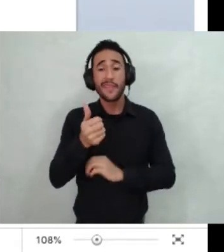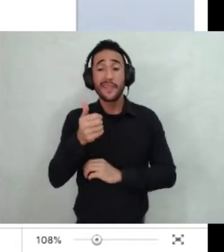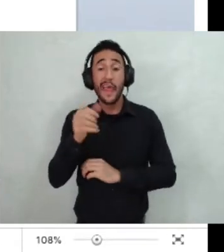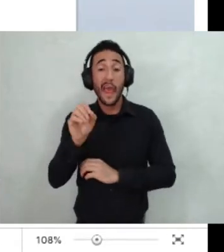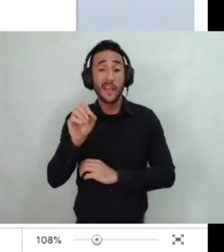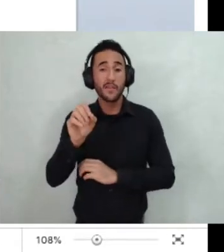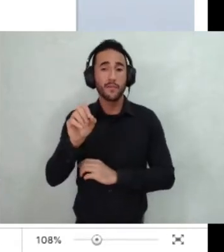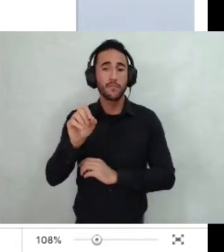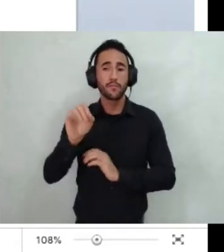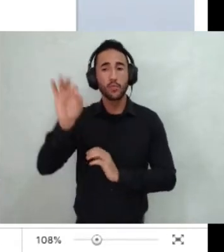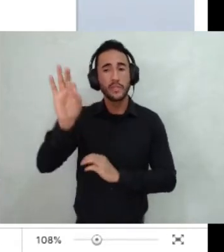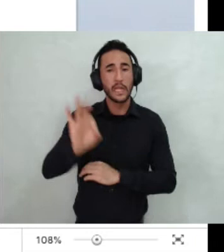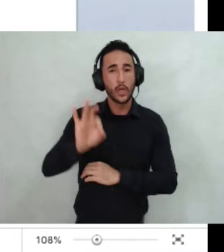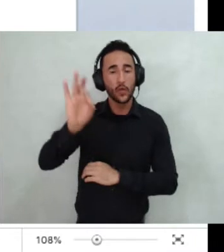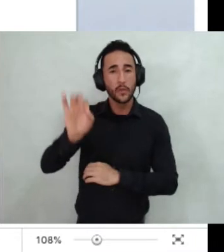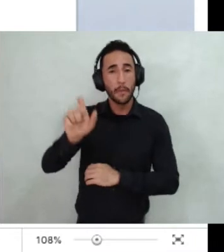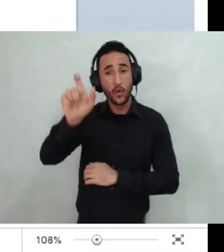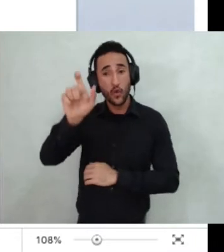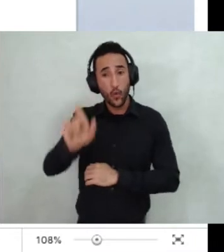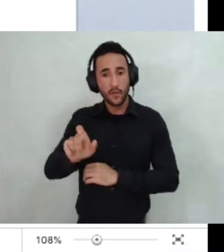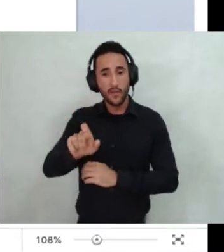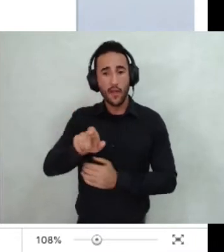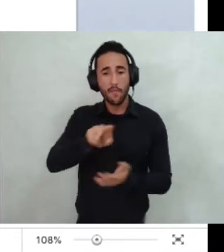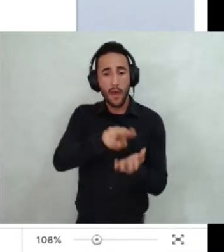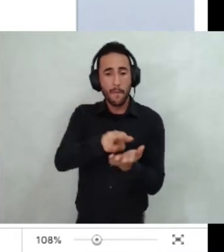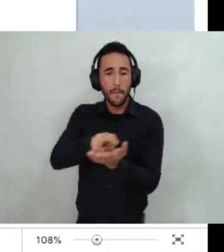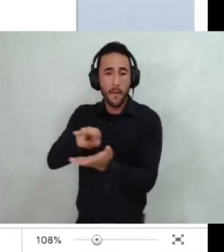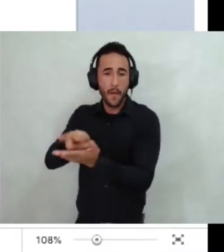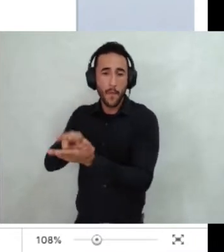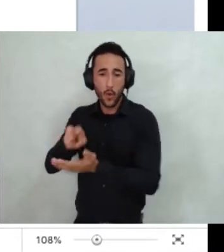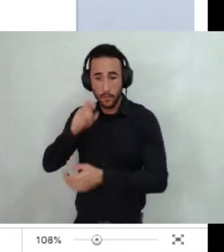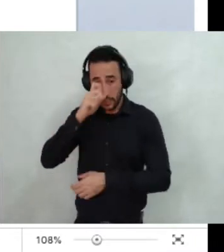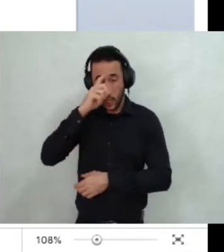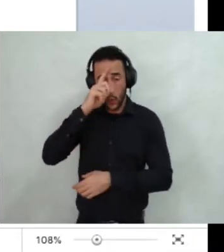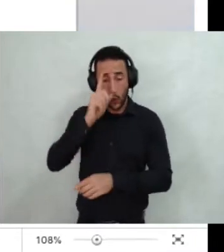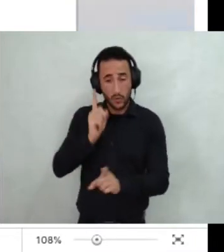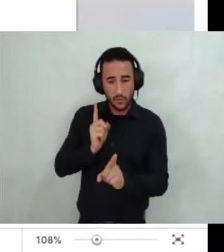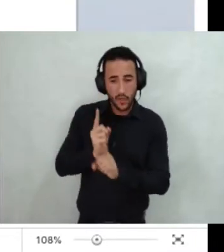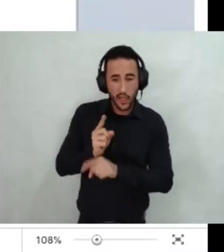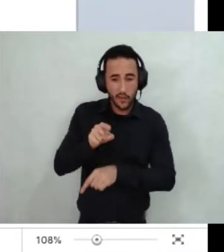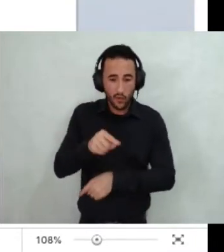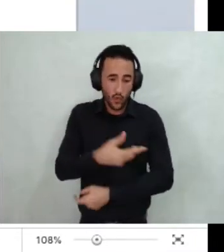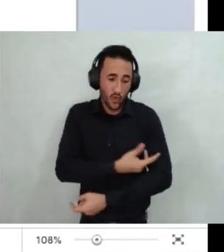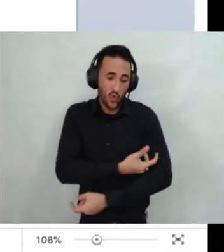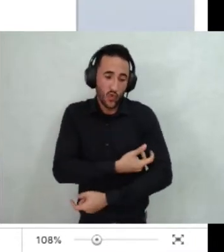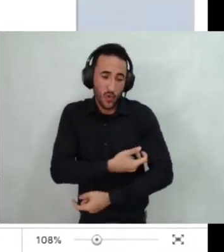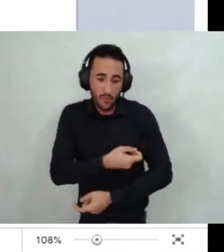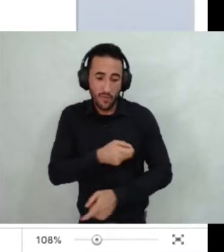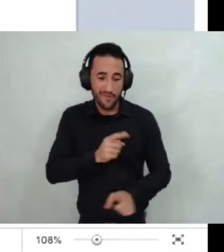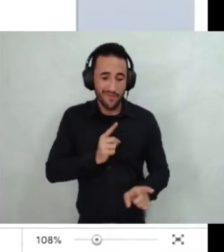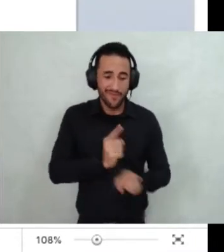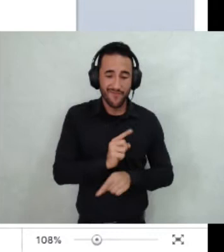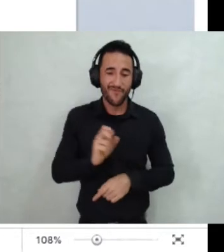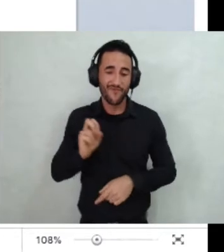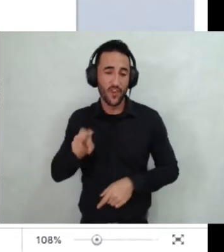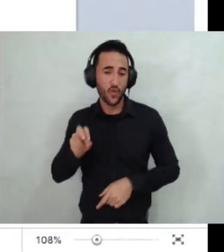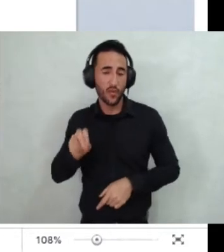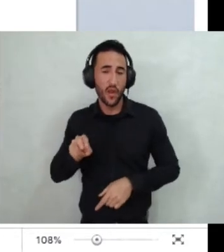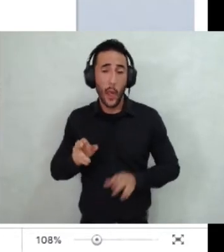você consegue detectar no soro, no sangue, né? E isso é por um período muito